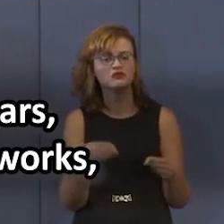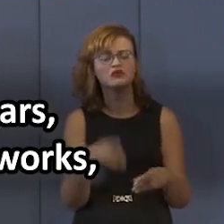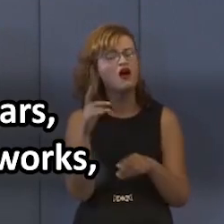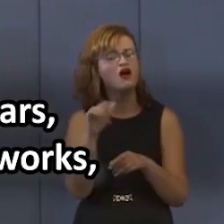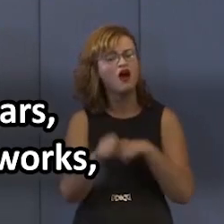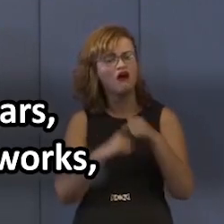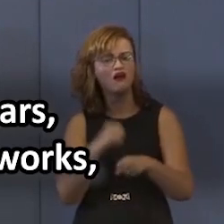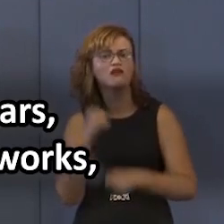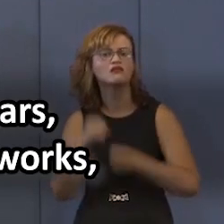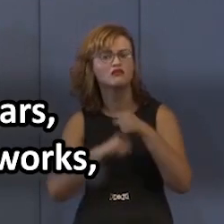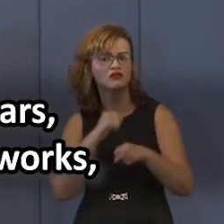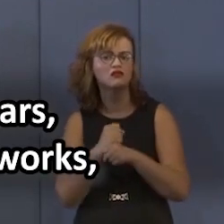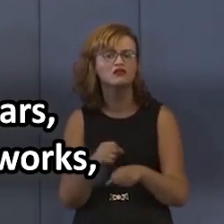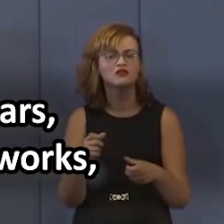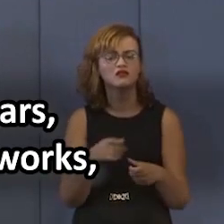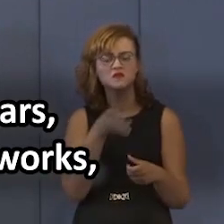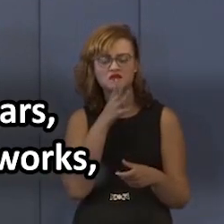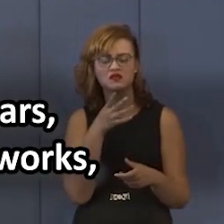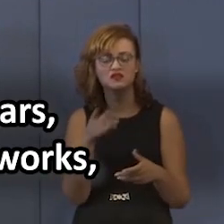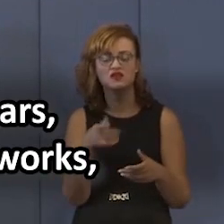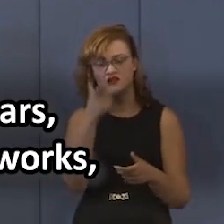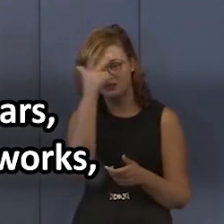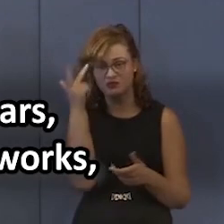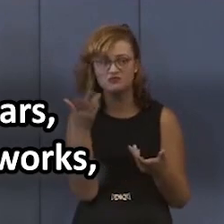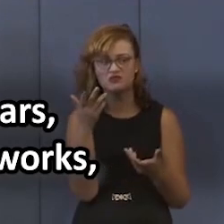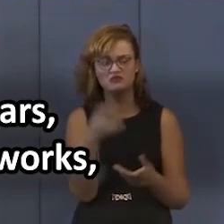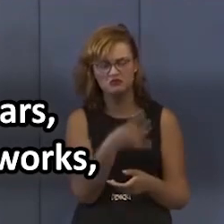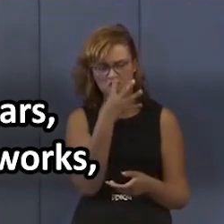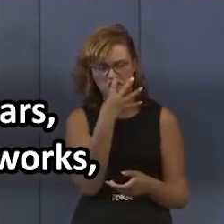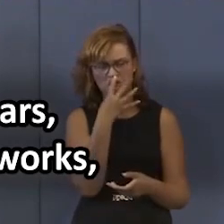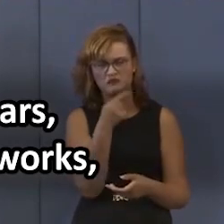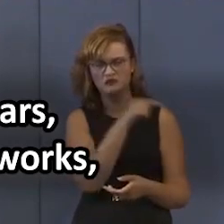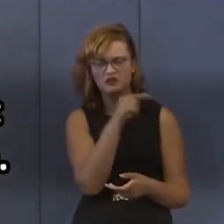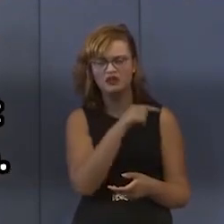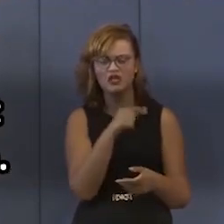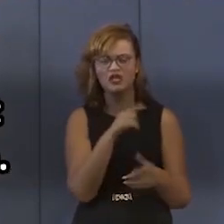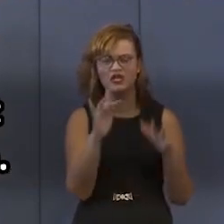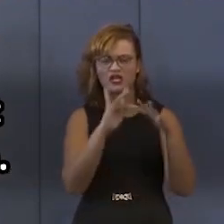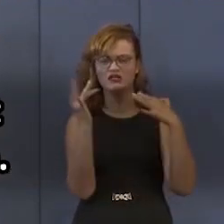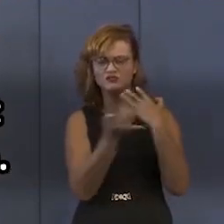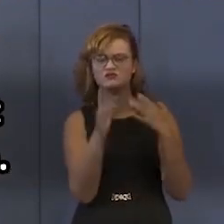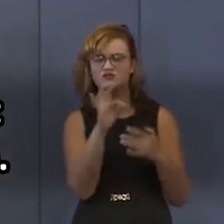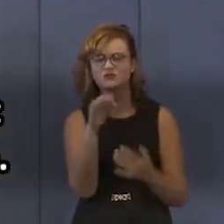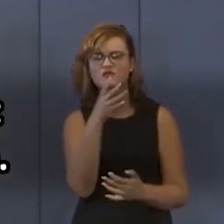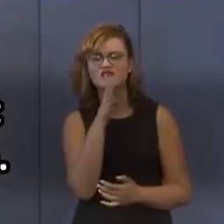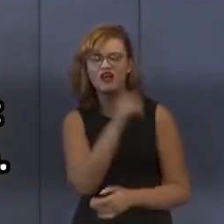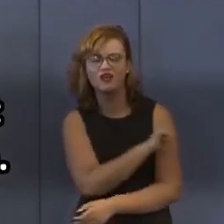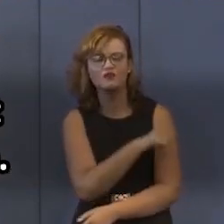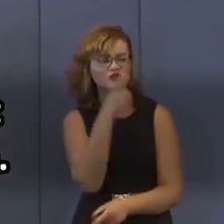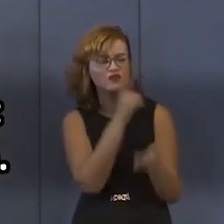últimos anos todos, e tem tido um reconhecimento evidente nas redes sociais, sobretudo pelos